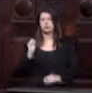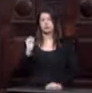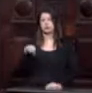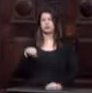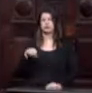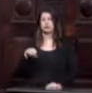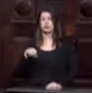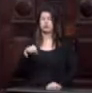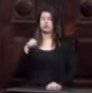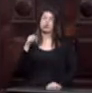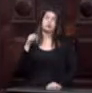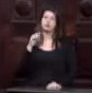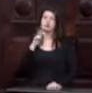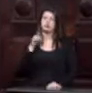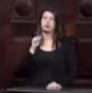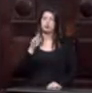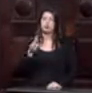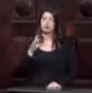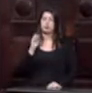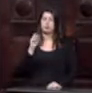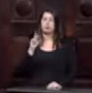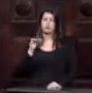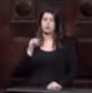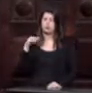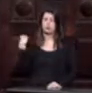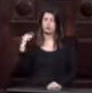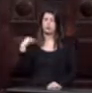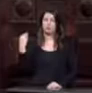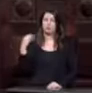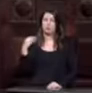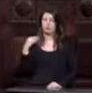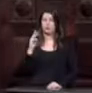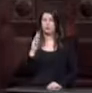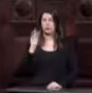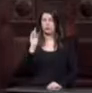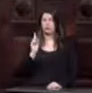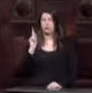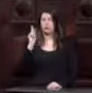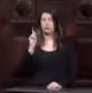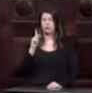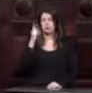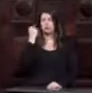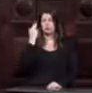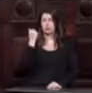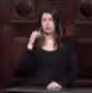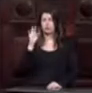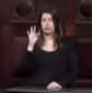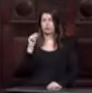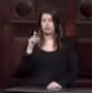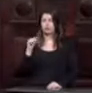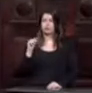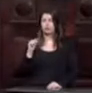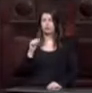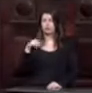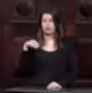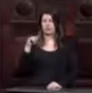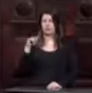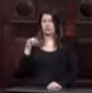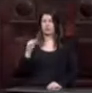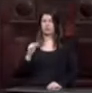sim dos deputados Zaqueu Teixeira, Osório, Marta, Valdec, Eliomar, Flávio,